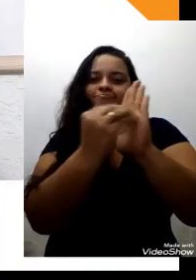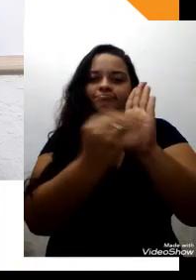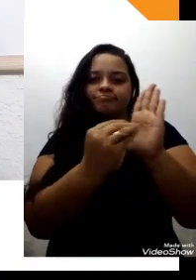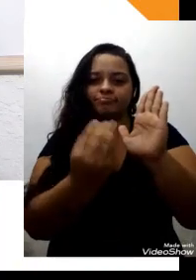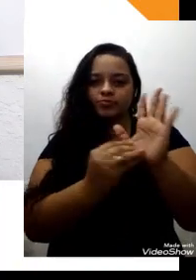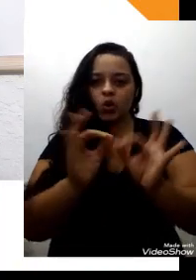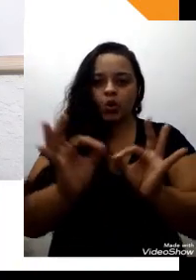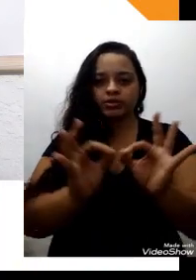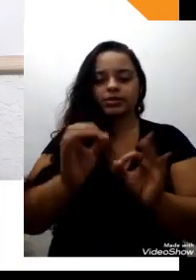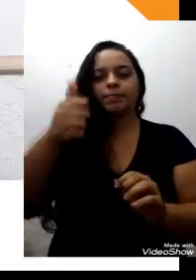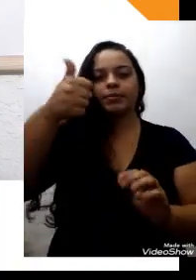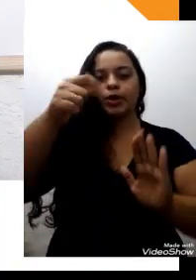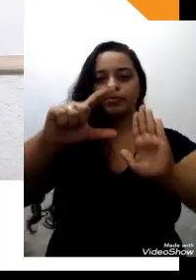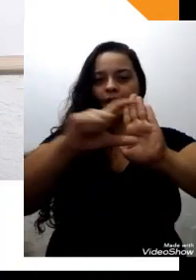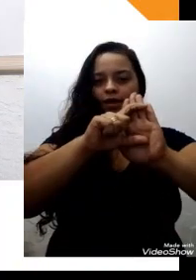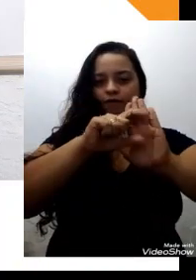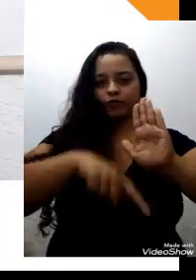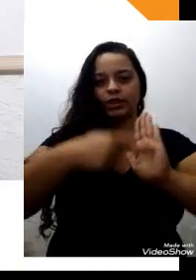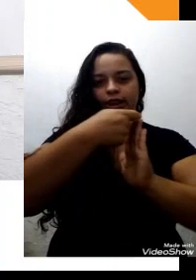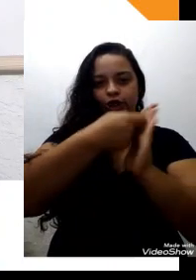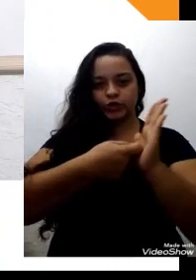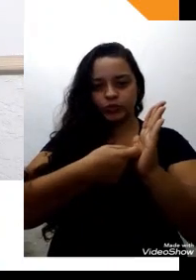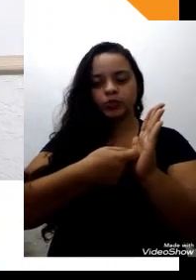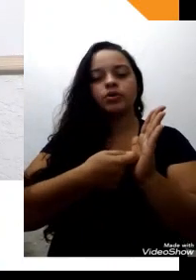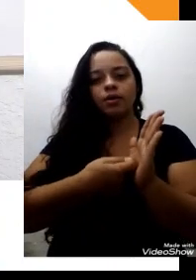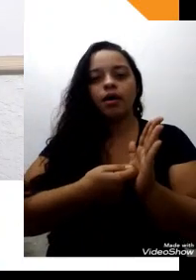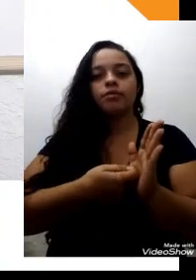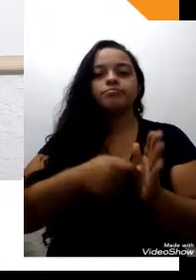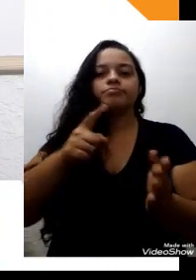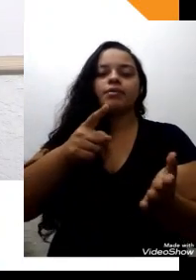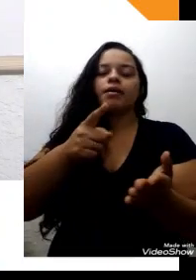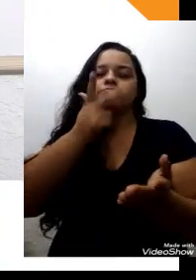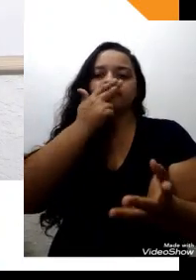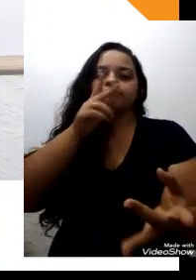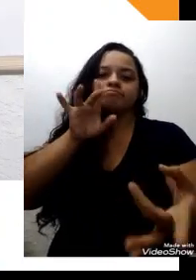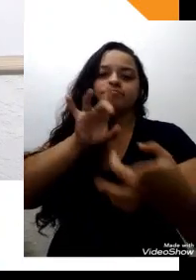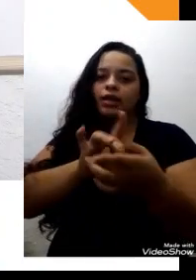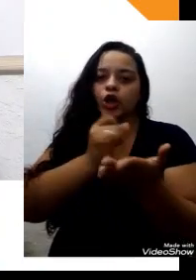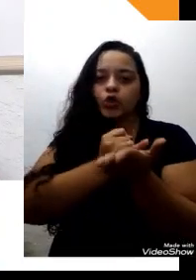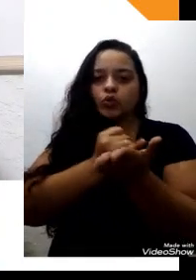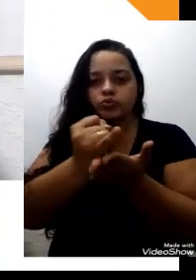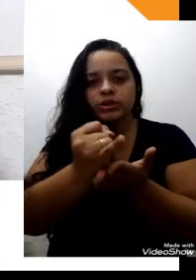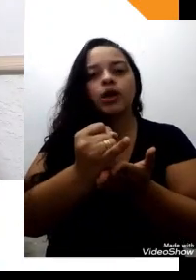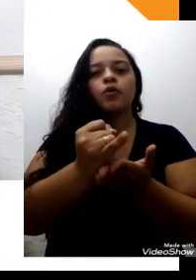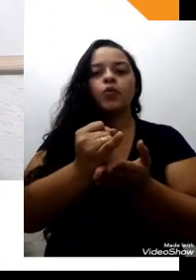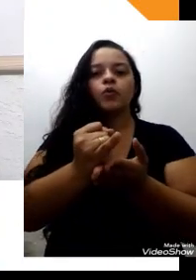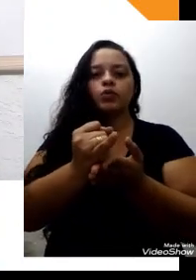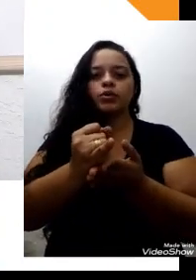essa organização dentro do primeiro parágrafo do texto, que corresponde à introdução e,